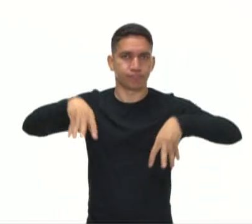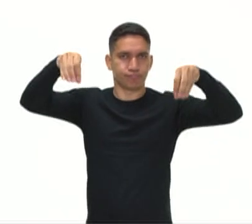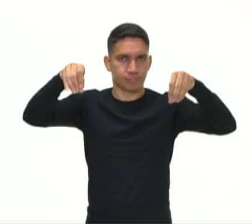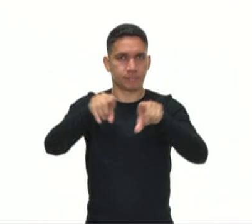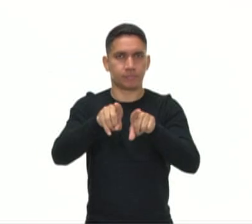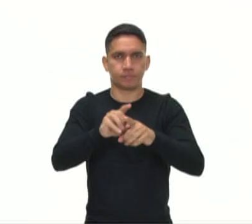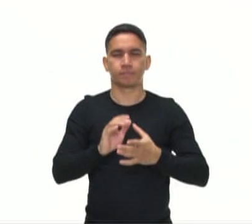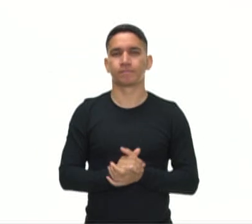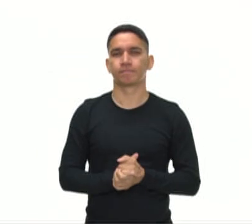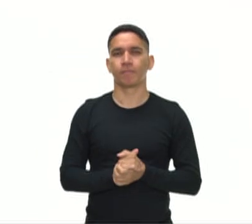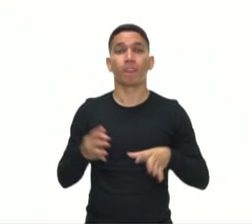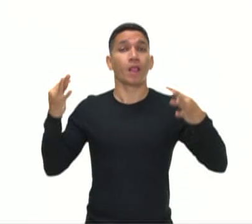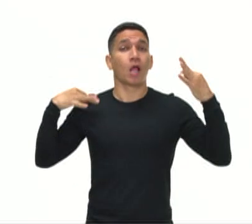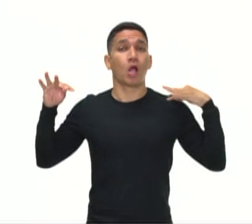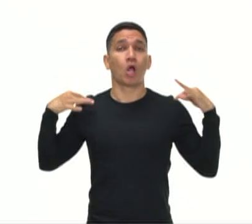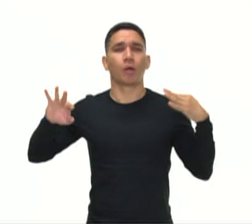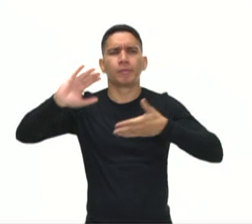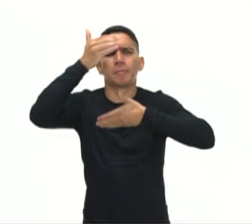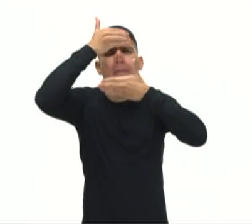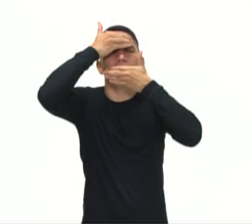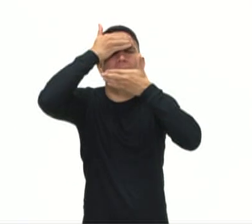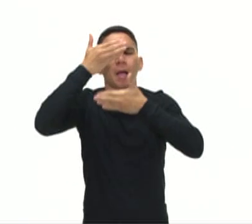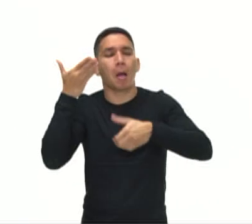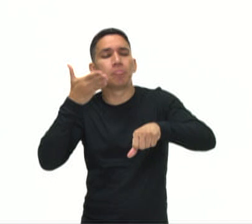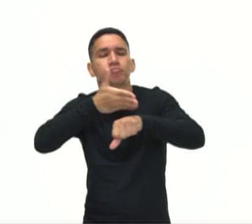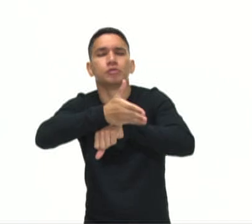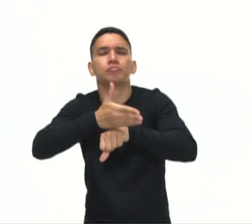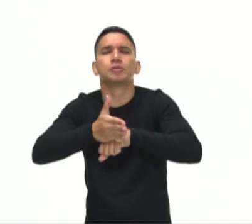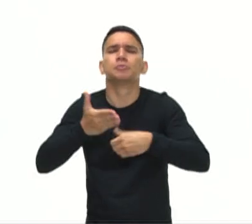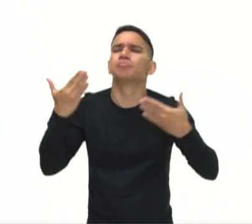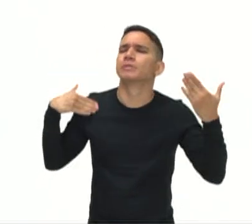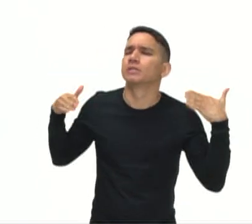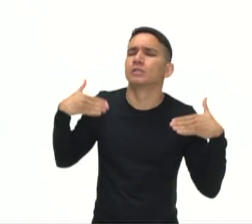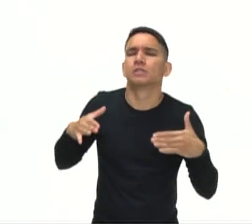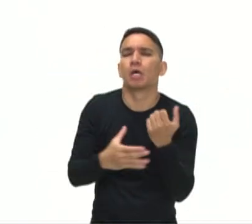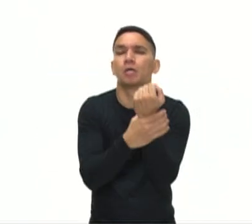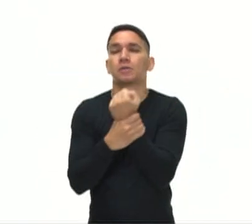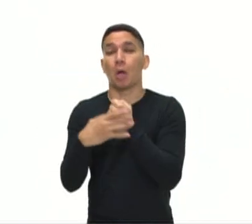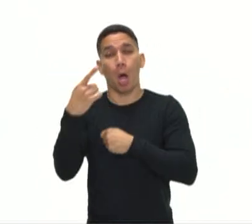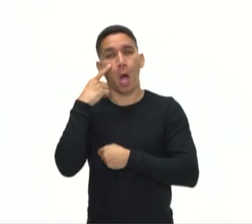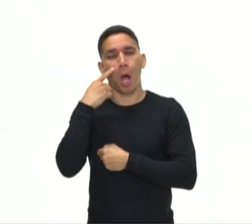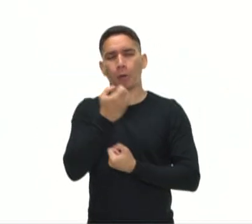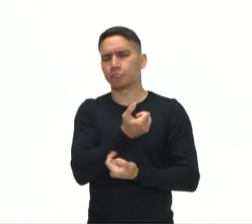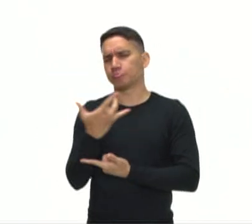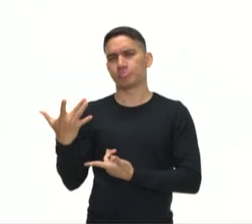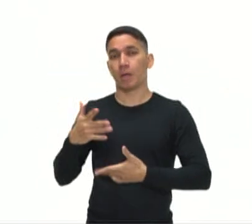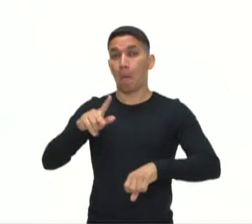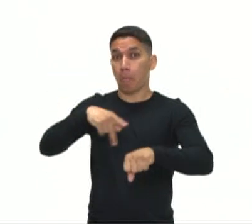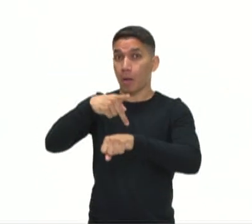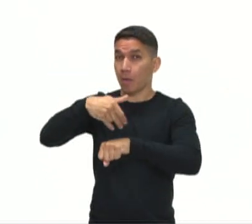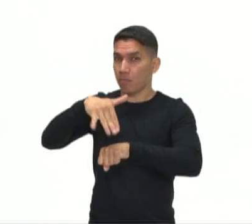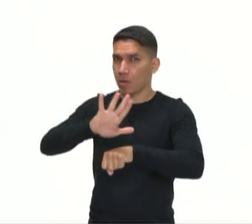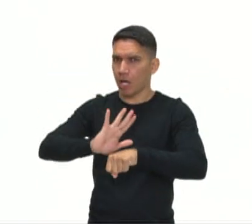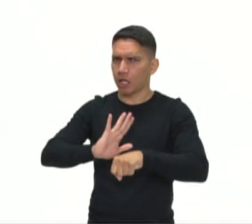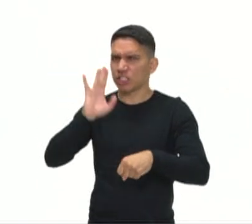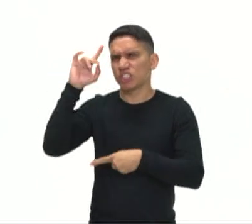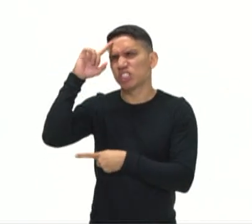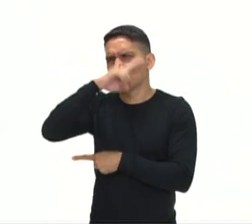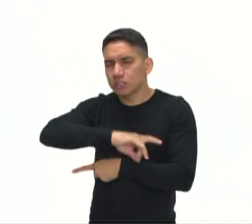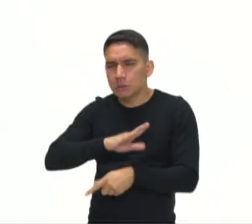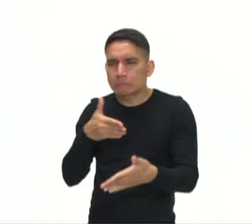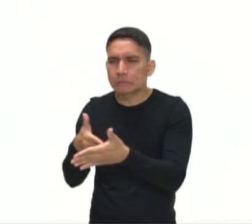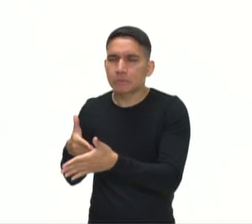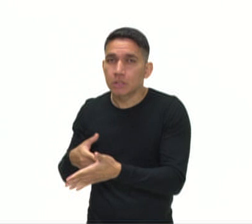Turismo na Arábia Saudita, um passeio pelo absolutismo. Veja, um relato sobre um dos países mais fechados do mundo, onde é